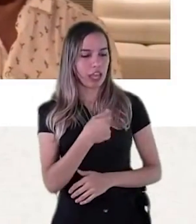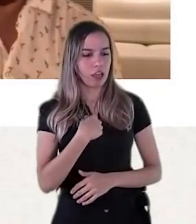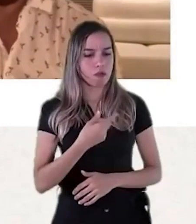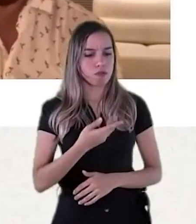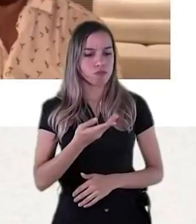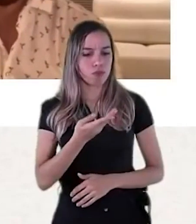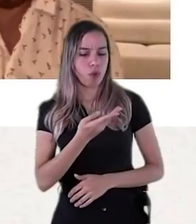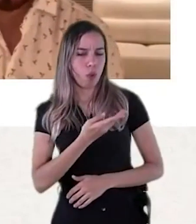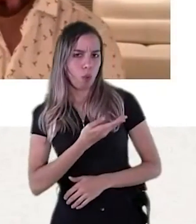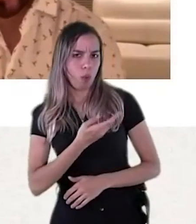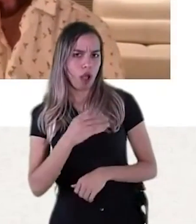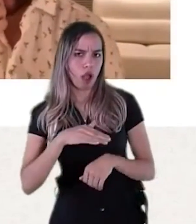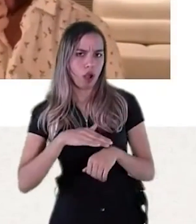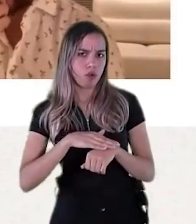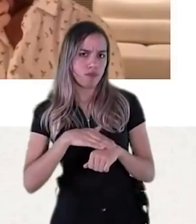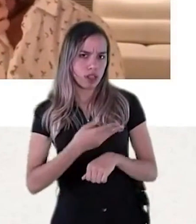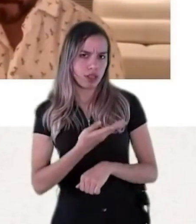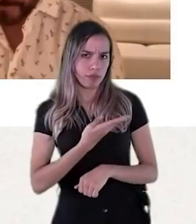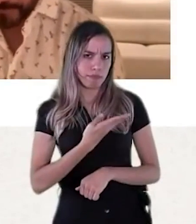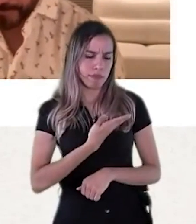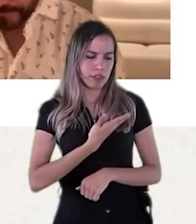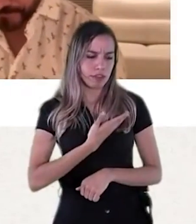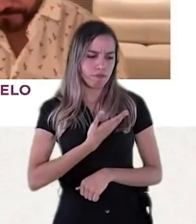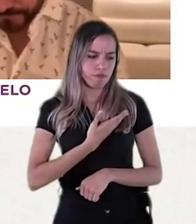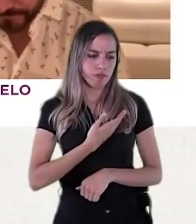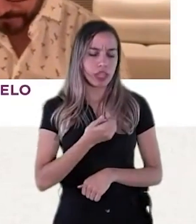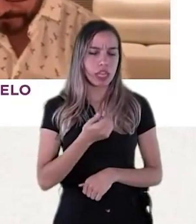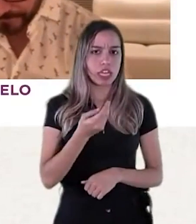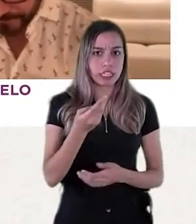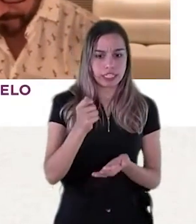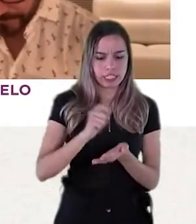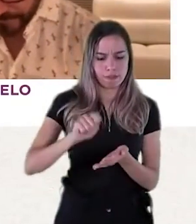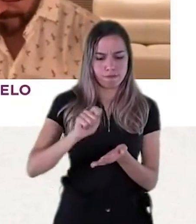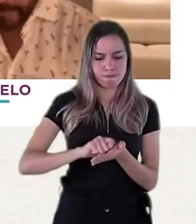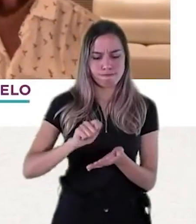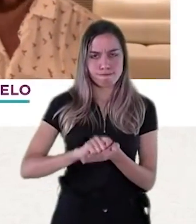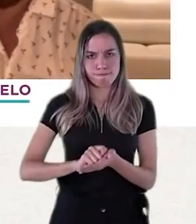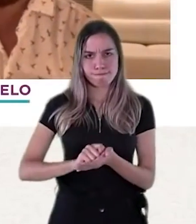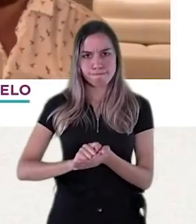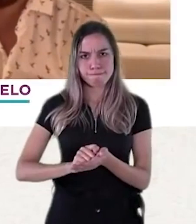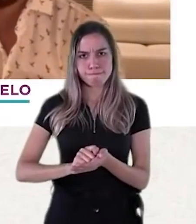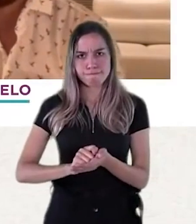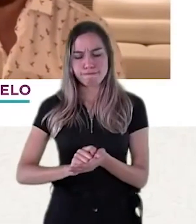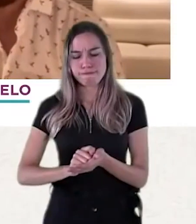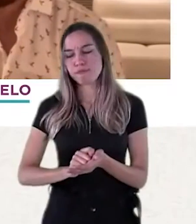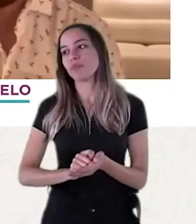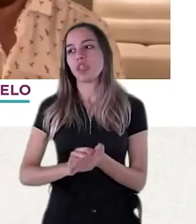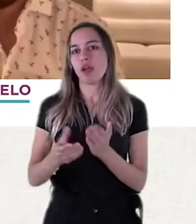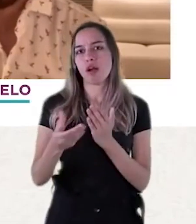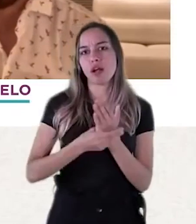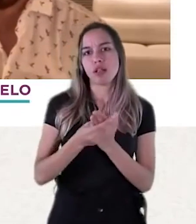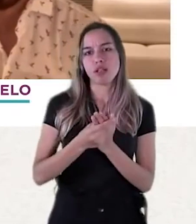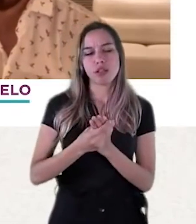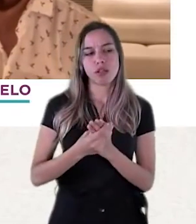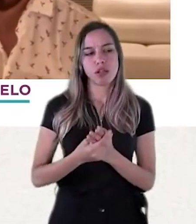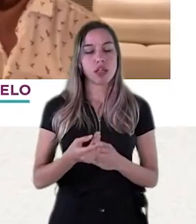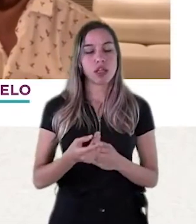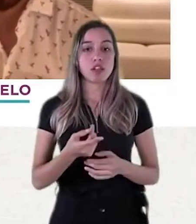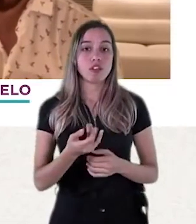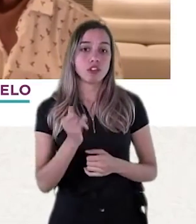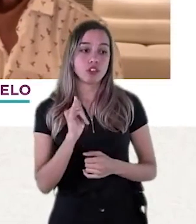ela escreveu um livro e se disse escrevendo um livro para si